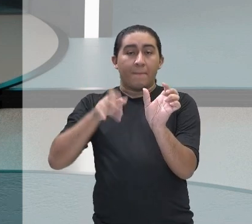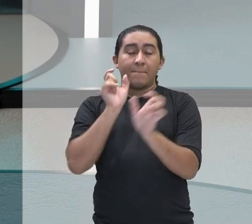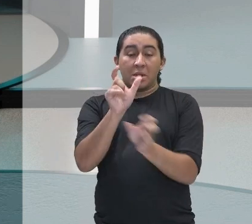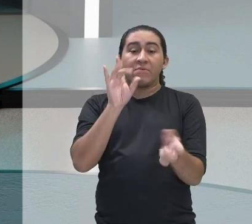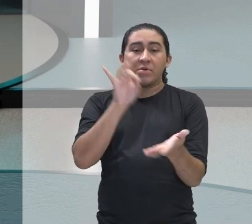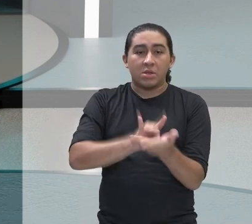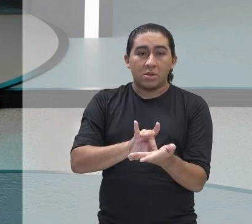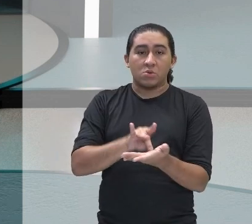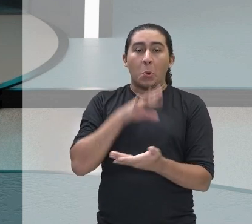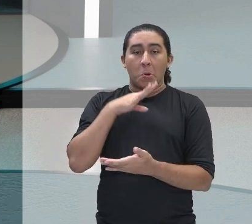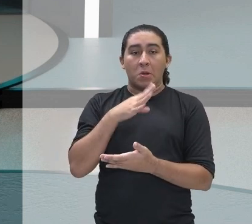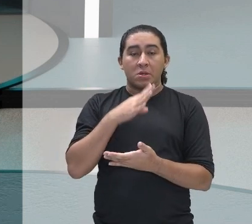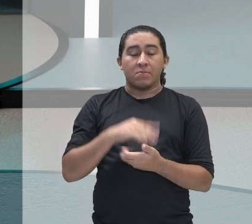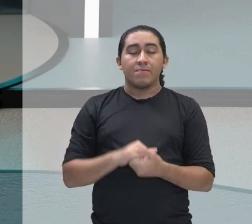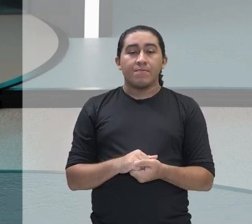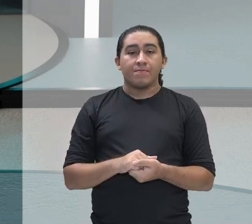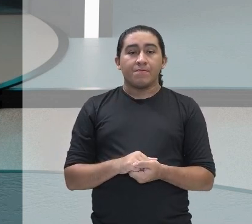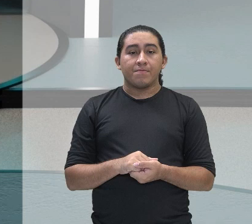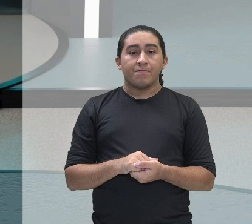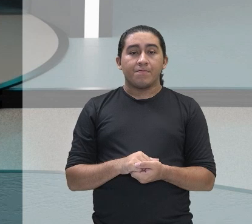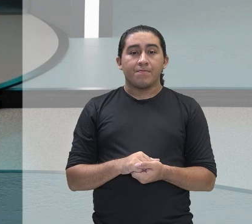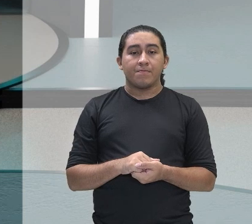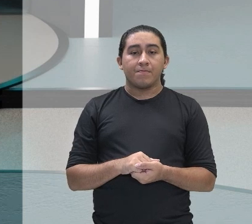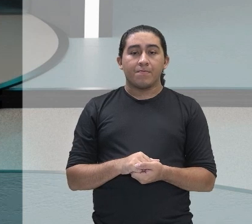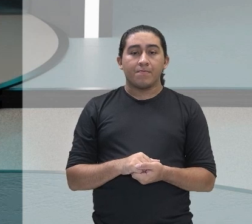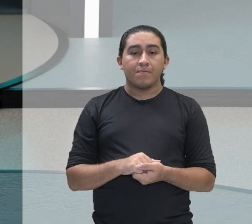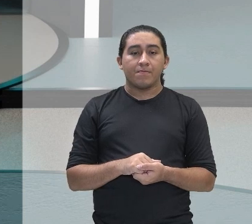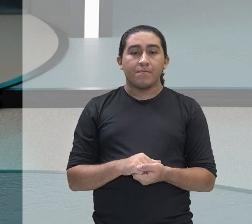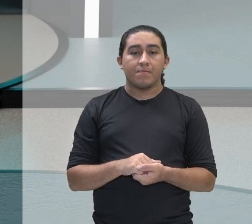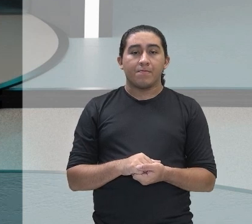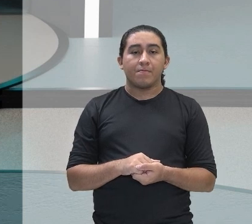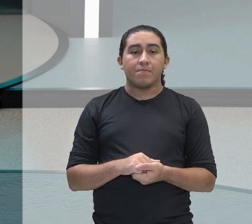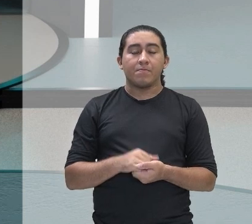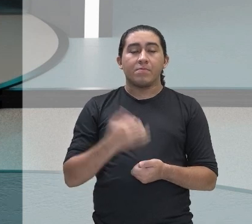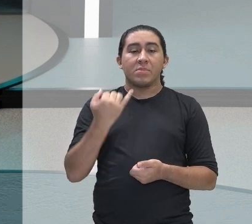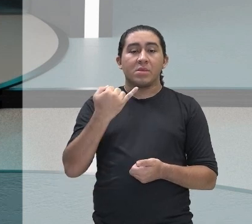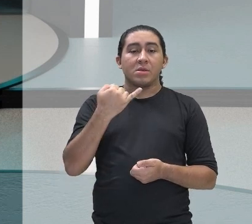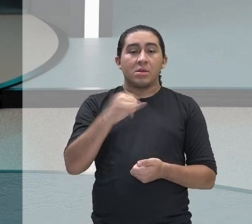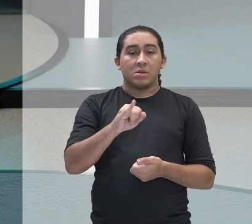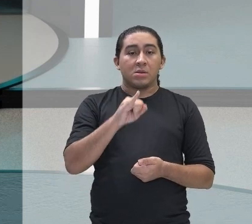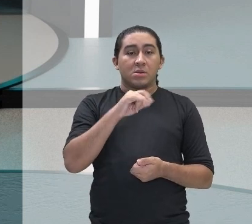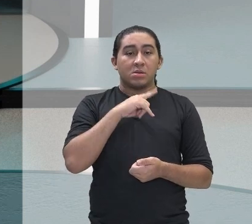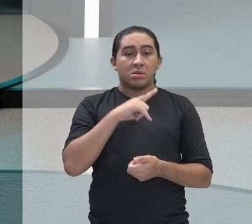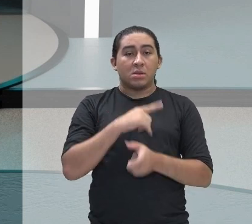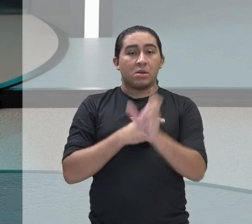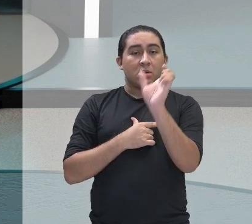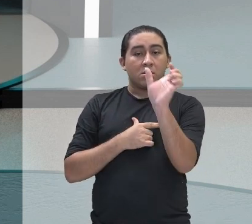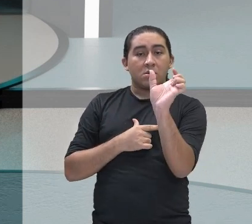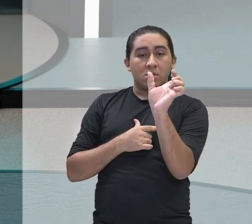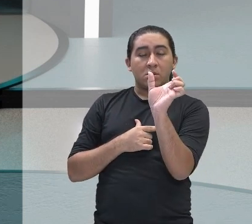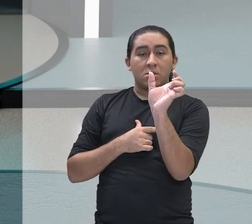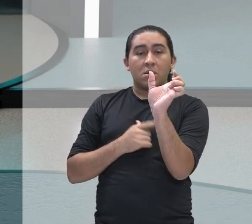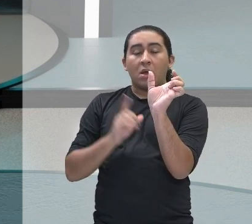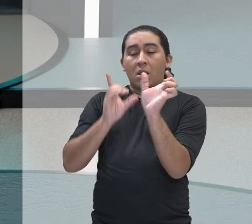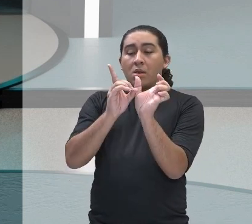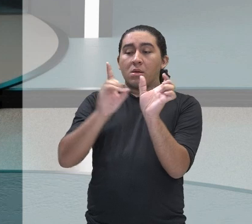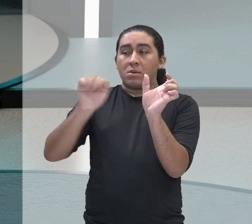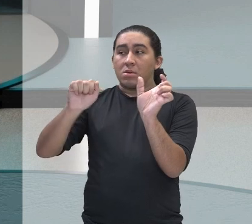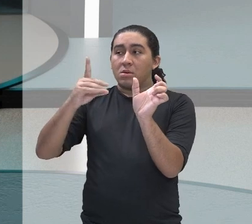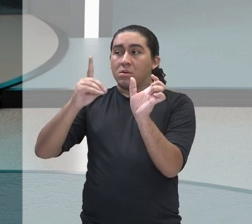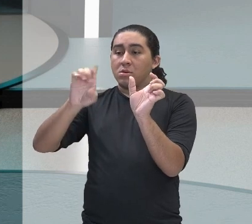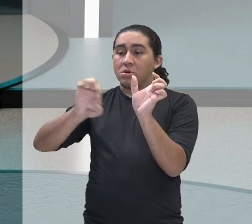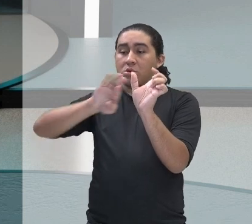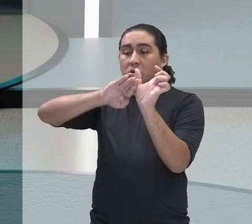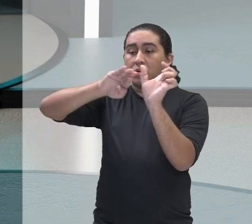existir. Se eu tirar o sufixo dade, tá vendo aí? Dade, nesse azul mais escuro,